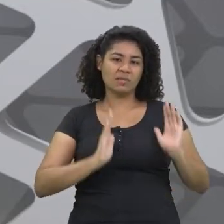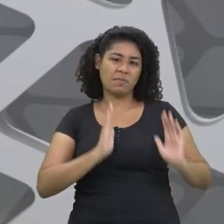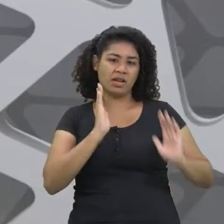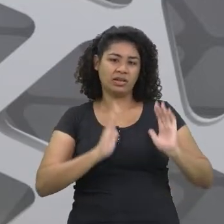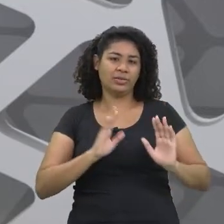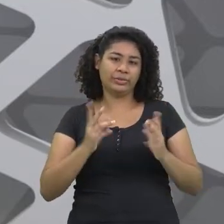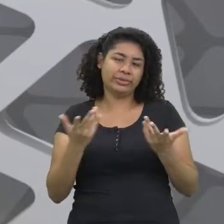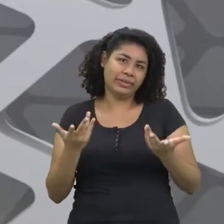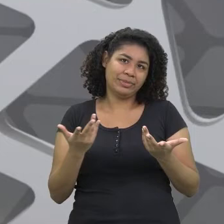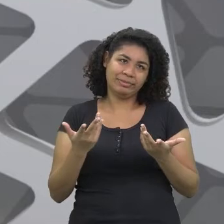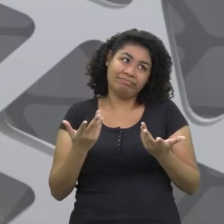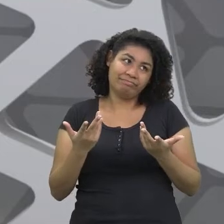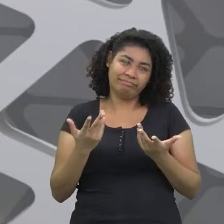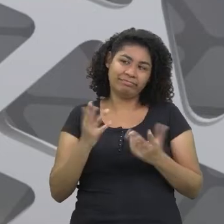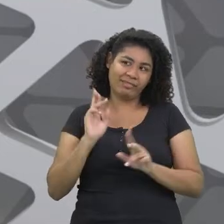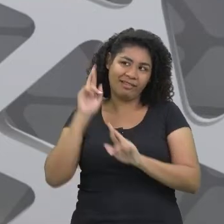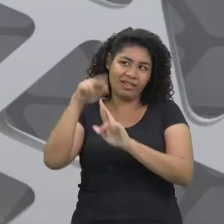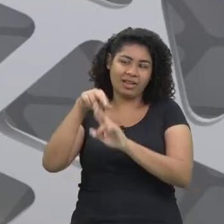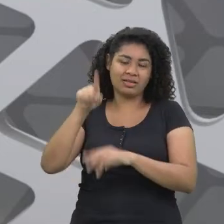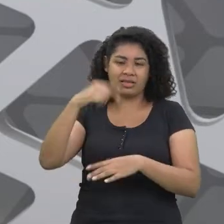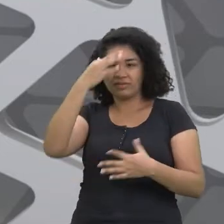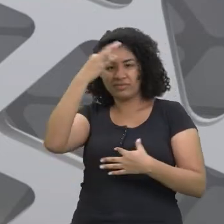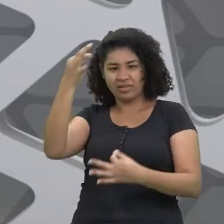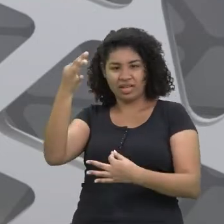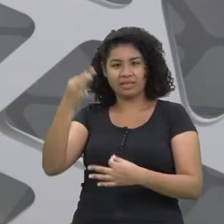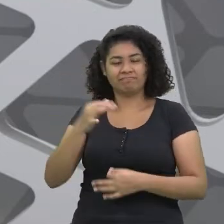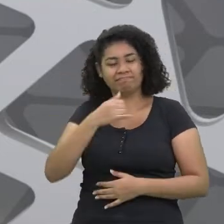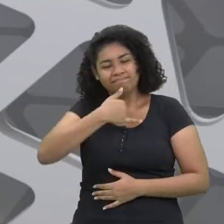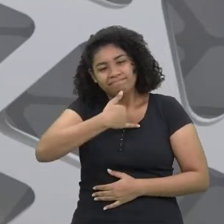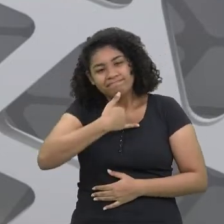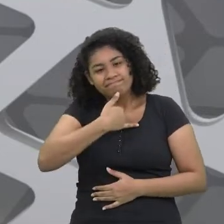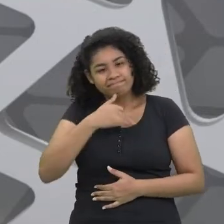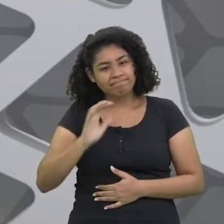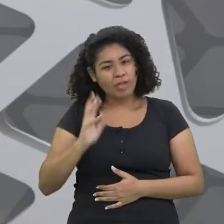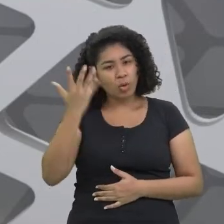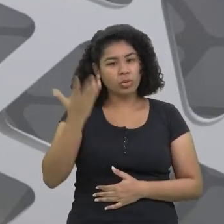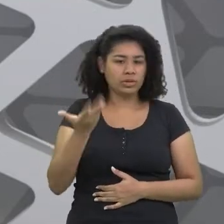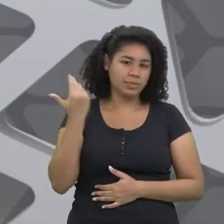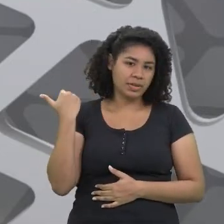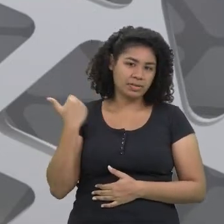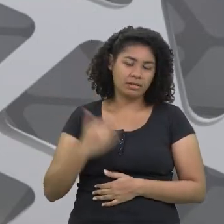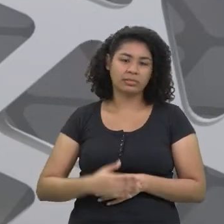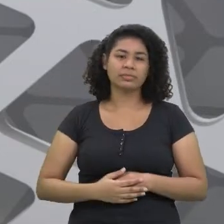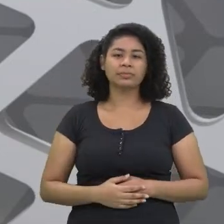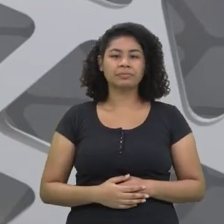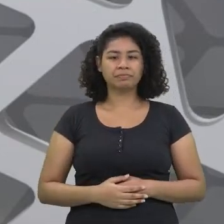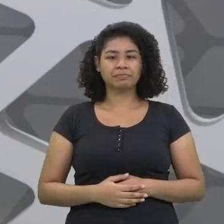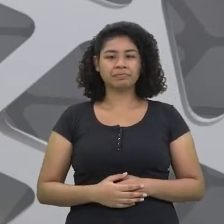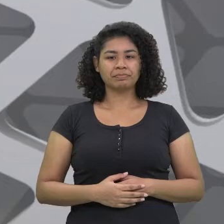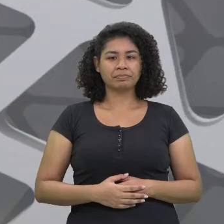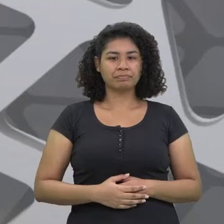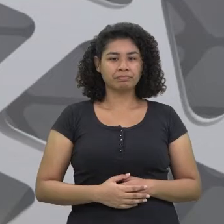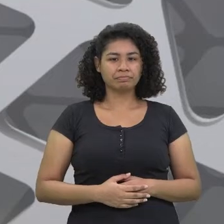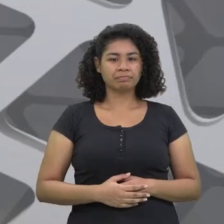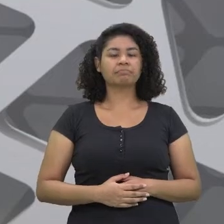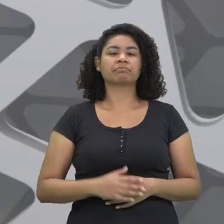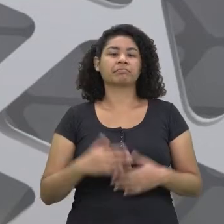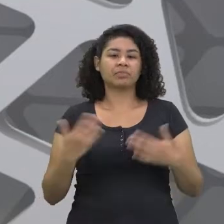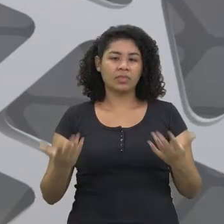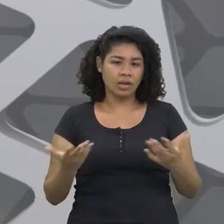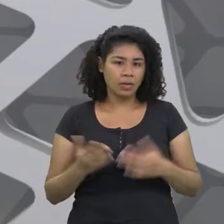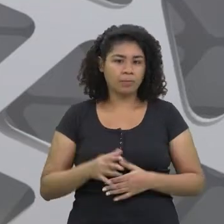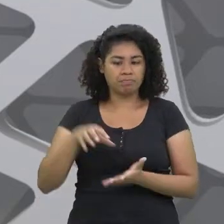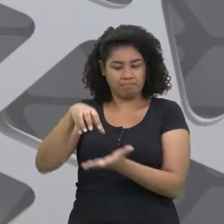fé. Infelizmente, né, tivemos alguns episódios como esse. Então, nesse momento, a Inquisição que caçava